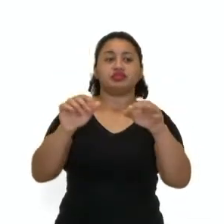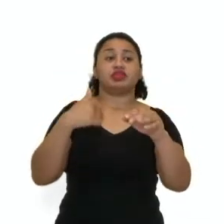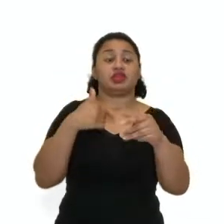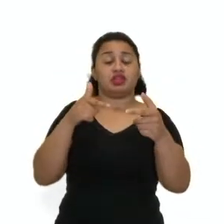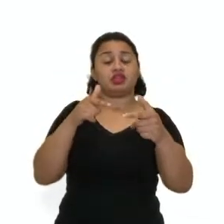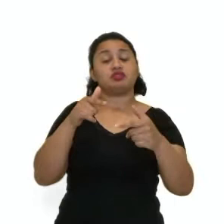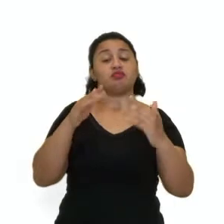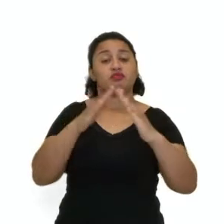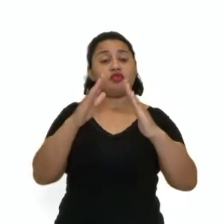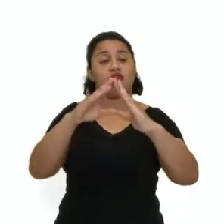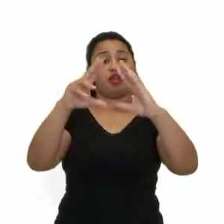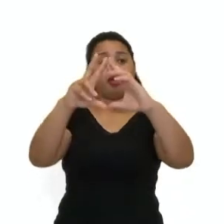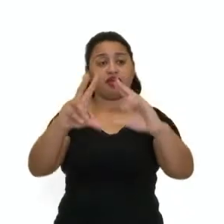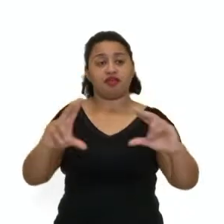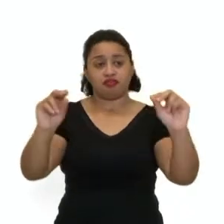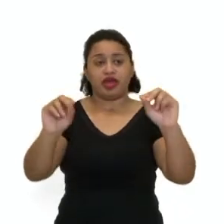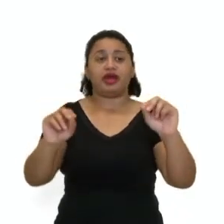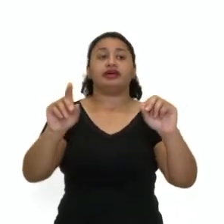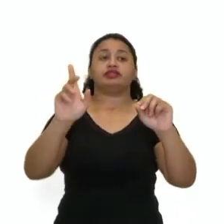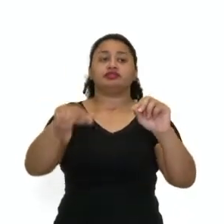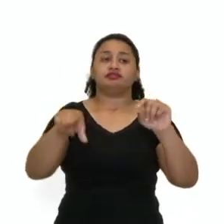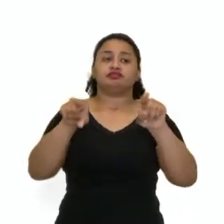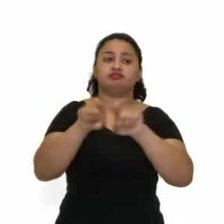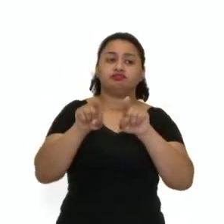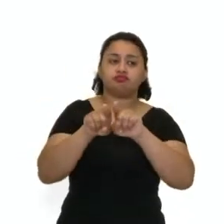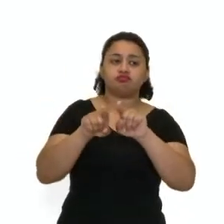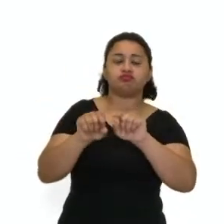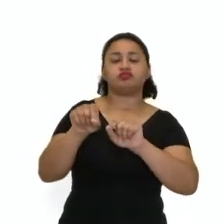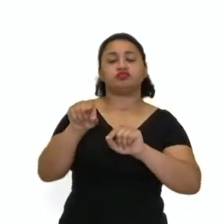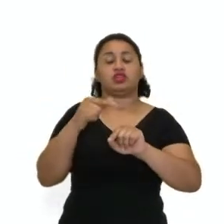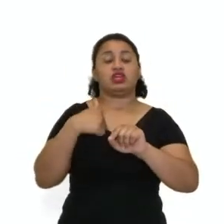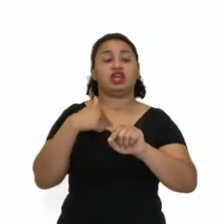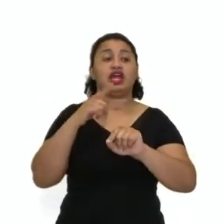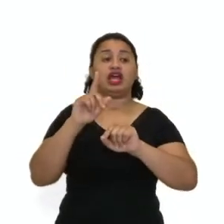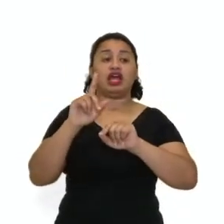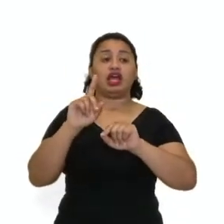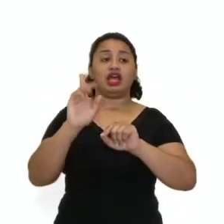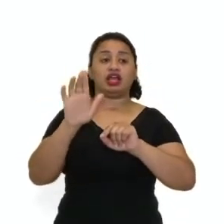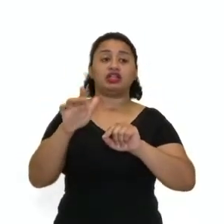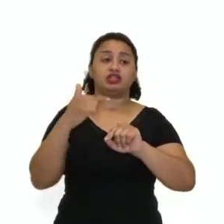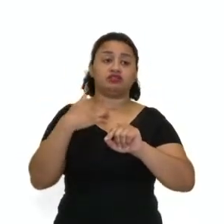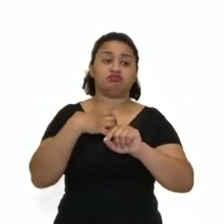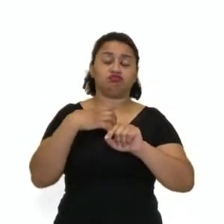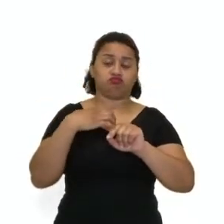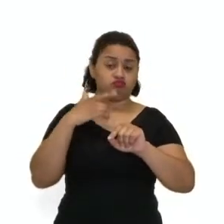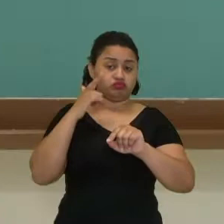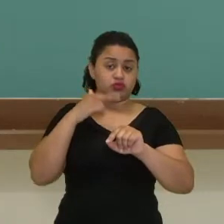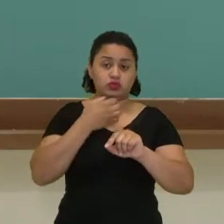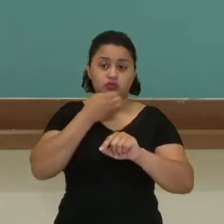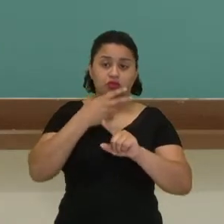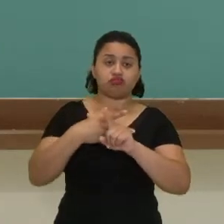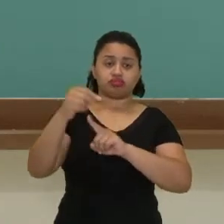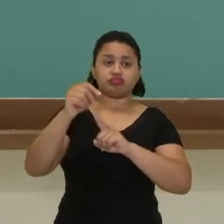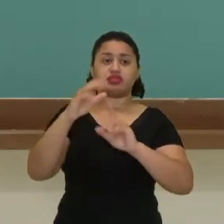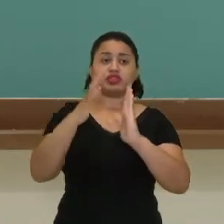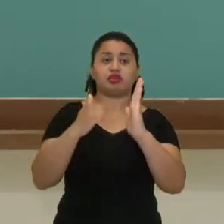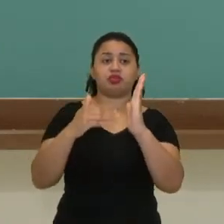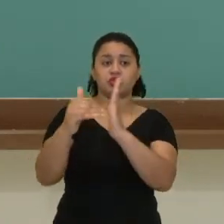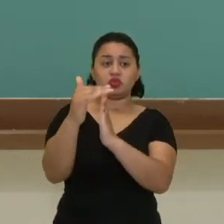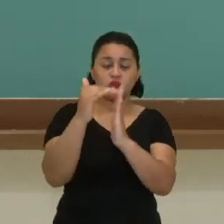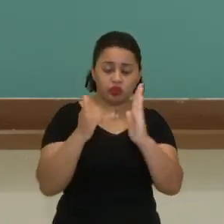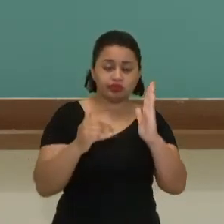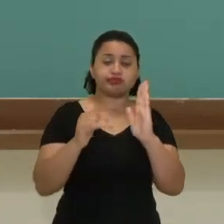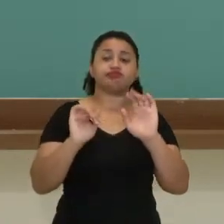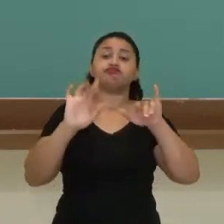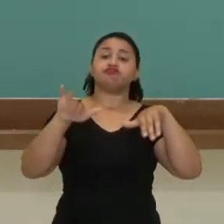Paris, em Giverny, já bem sucedido na pintura, constrói lá a casa e seus jardins, e o resto do texto se expõe ler com calma. Então, assim, é